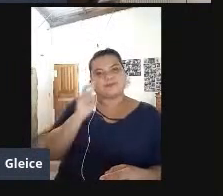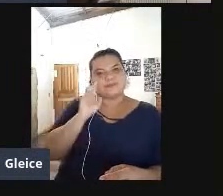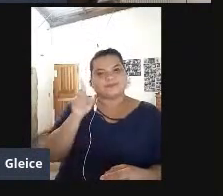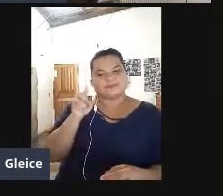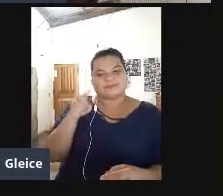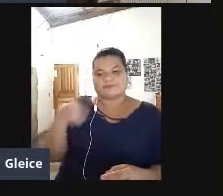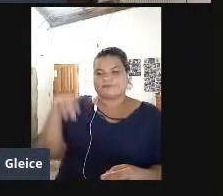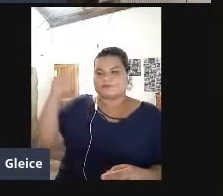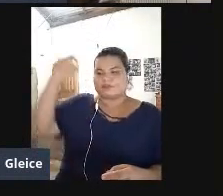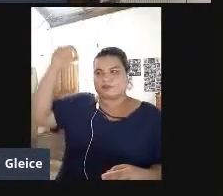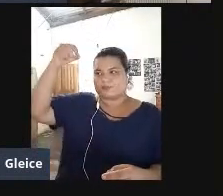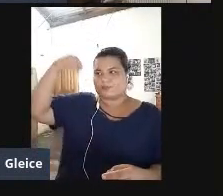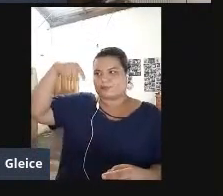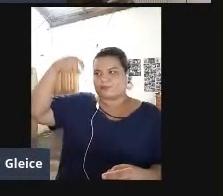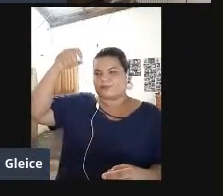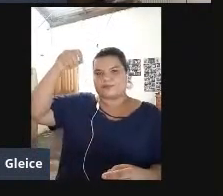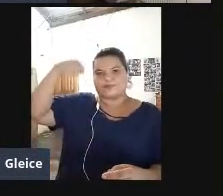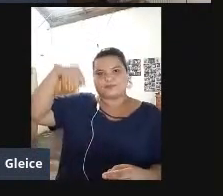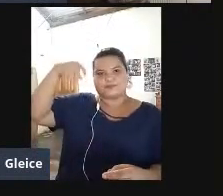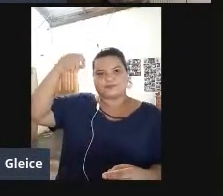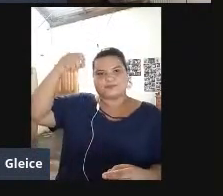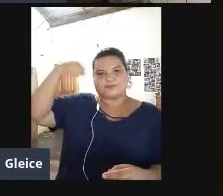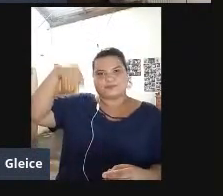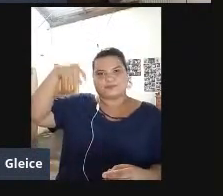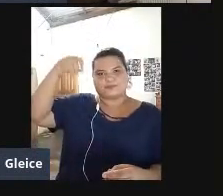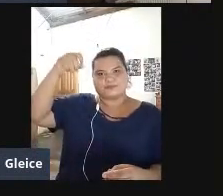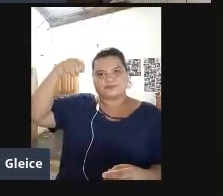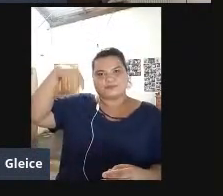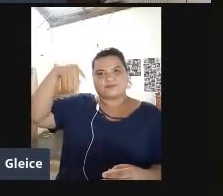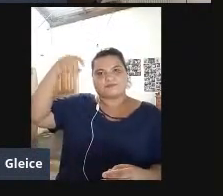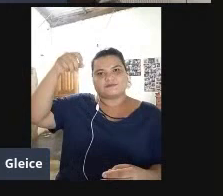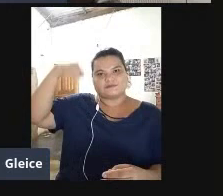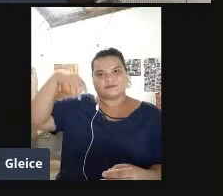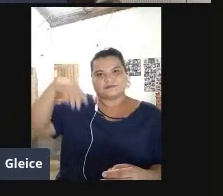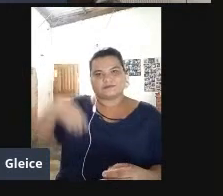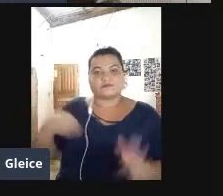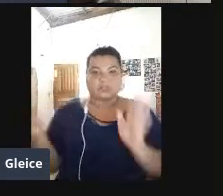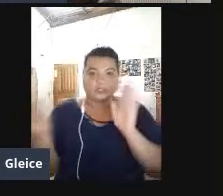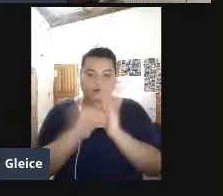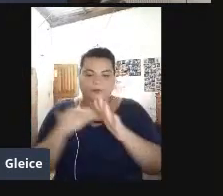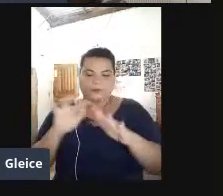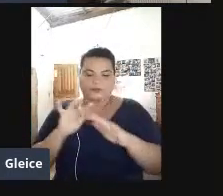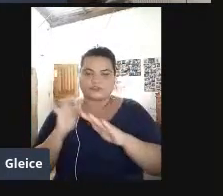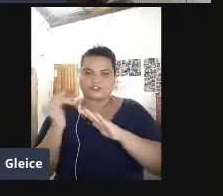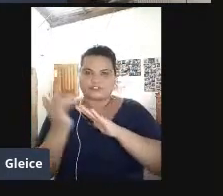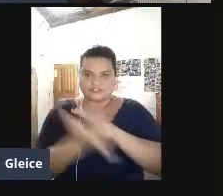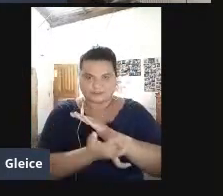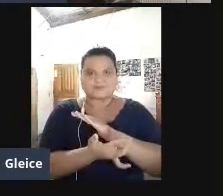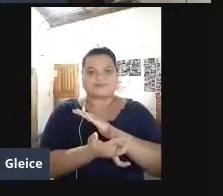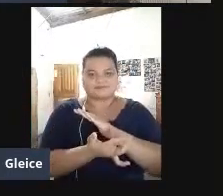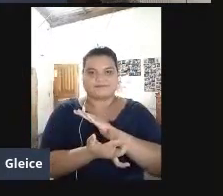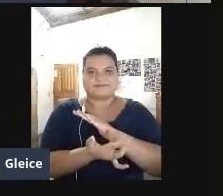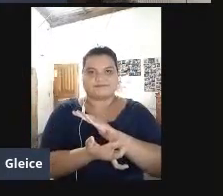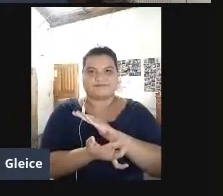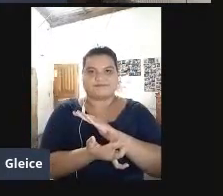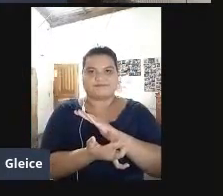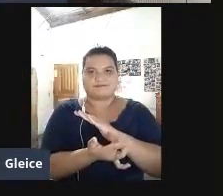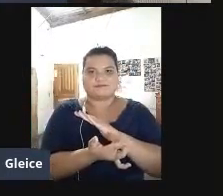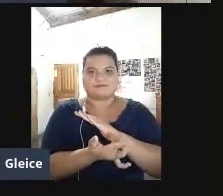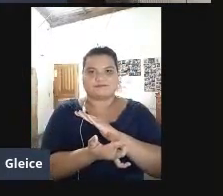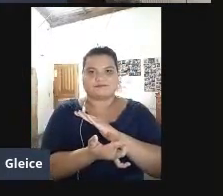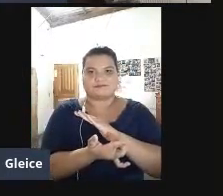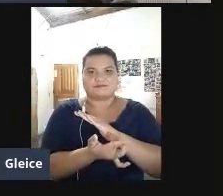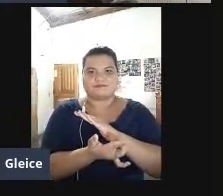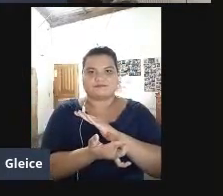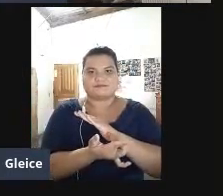se fragmenta. Esse é um print que eu coloquei na minha rede social recentemente também, e que deu asas para que a gente